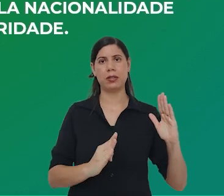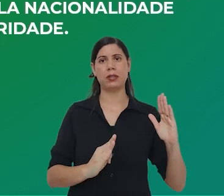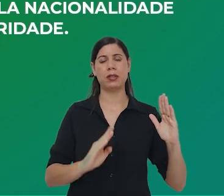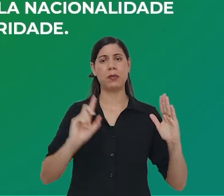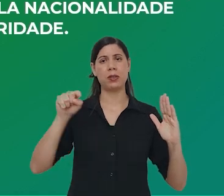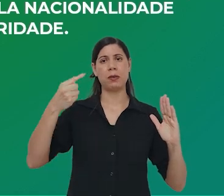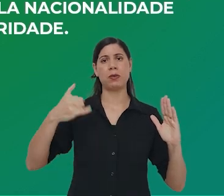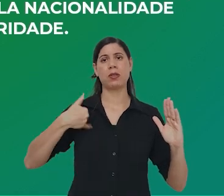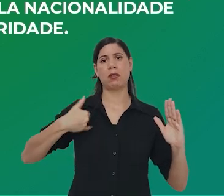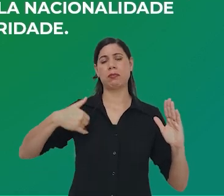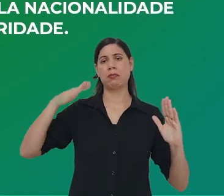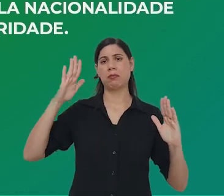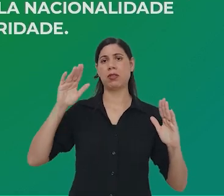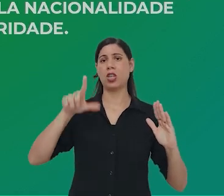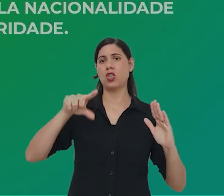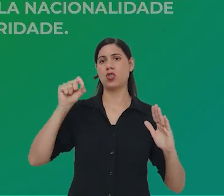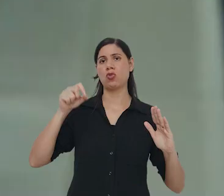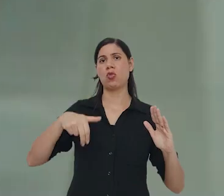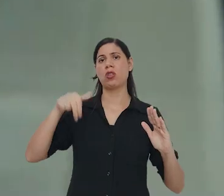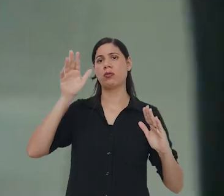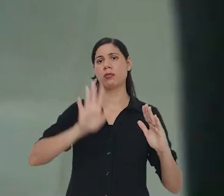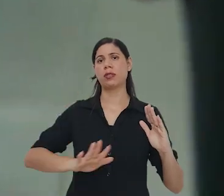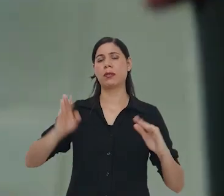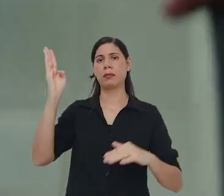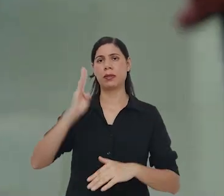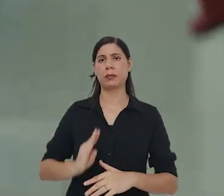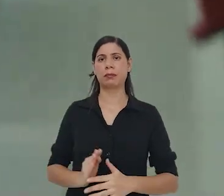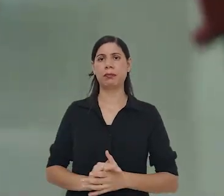atingida a maioridade, pela nacionalidade brasileira.